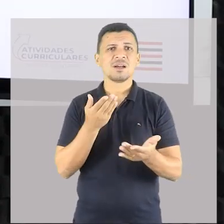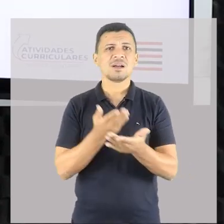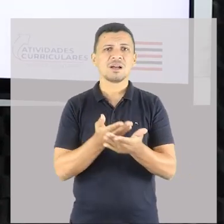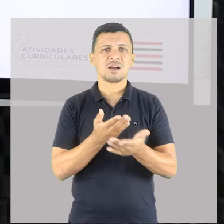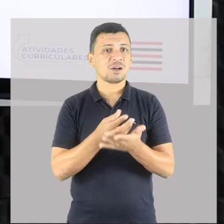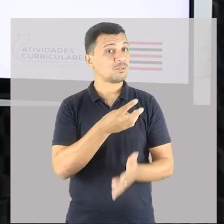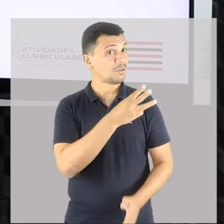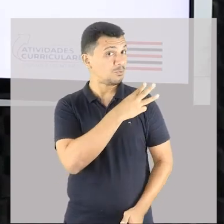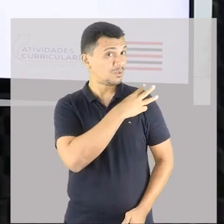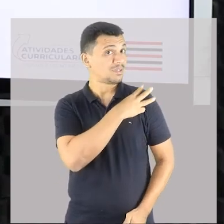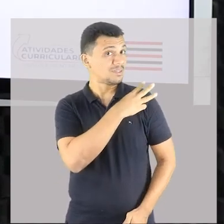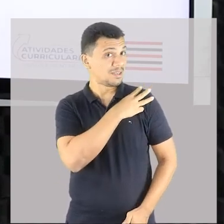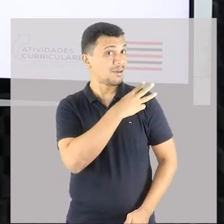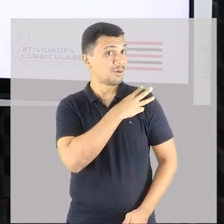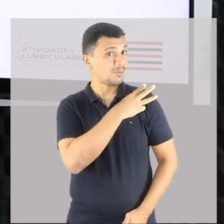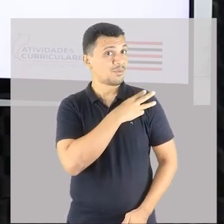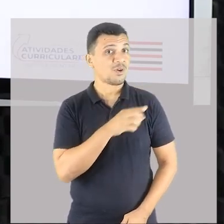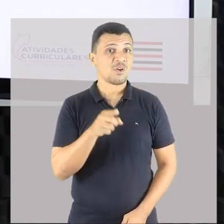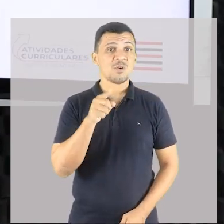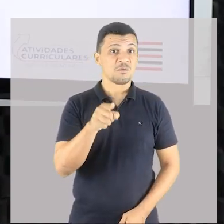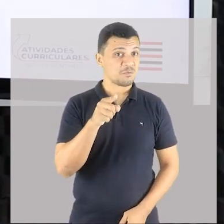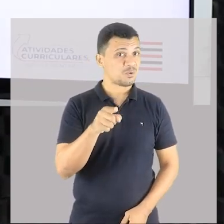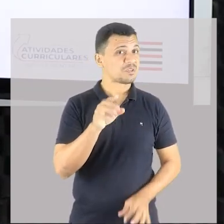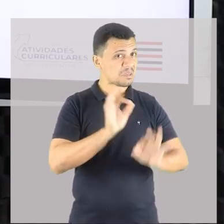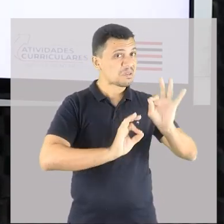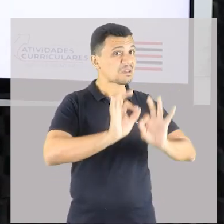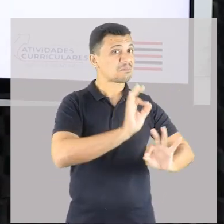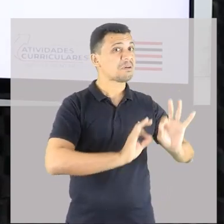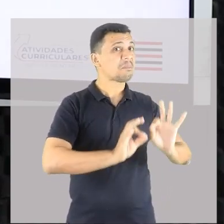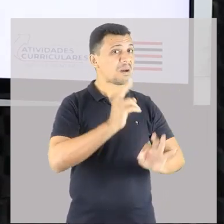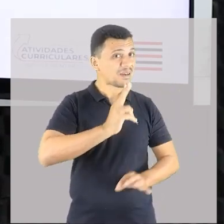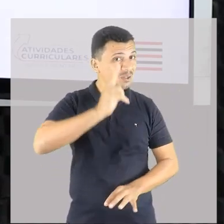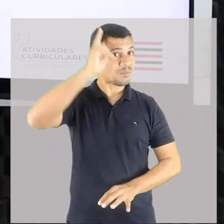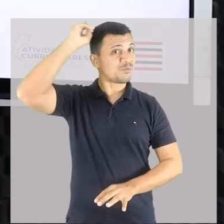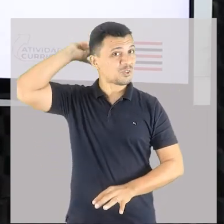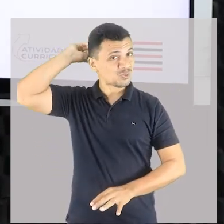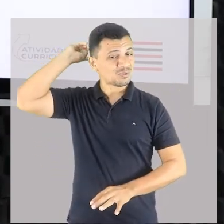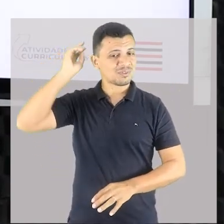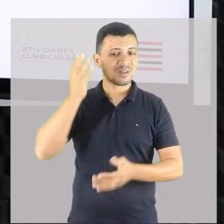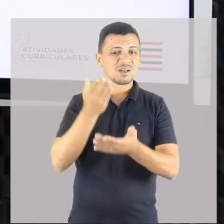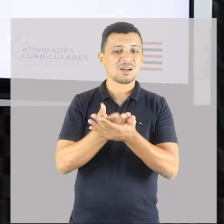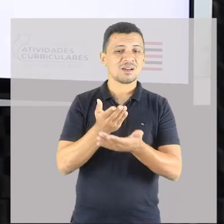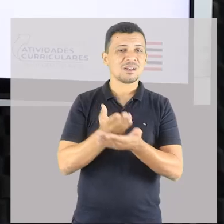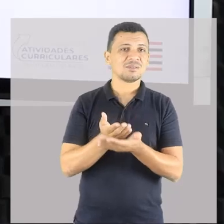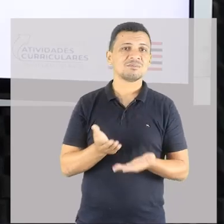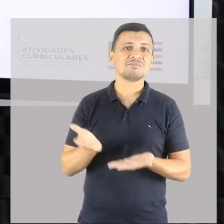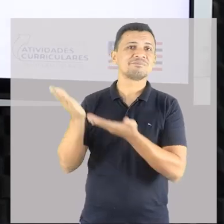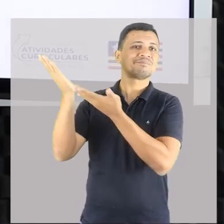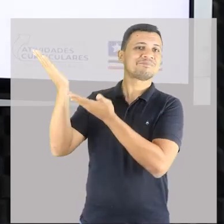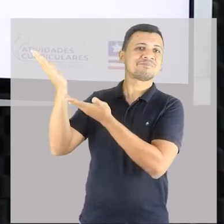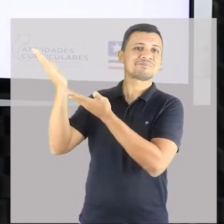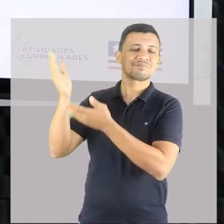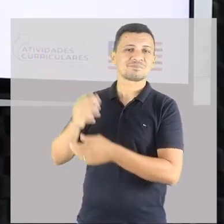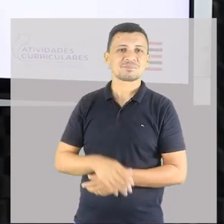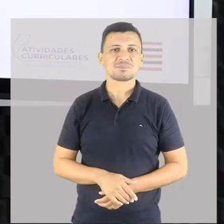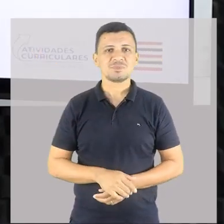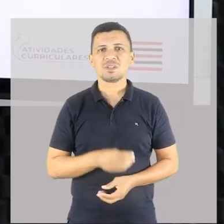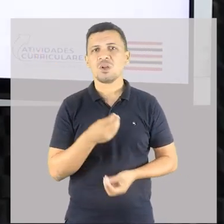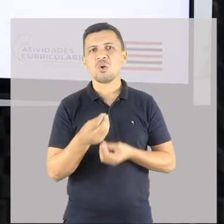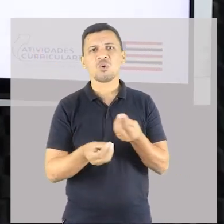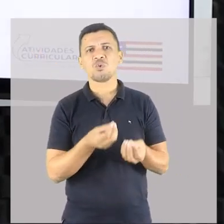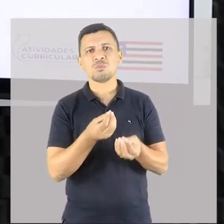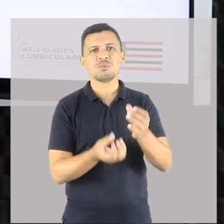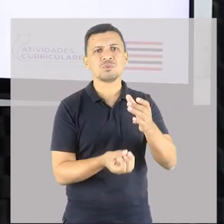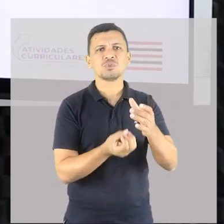do terceirão, tá aí no pique pro vestibular, né? A nossa aula de hoje vai ser, fonte do